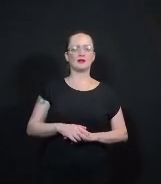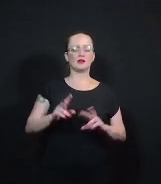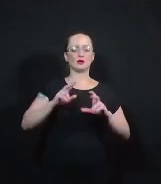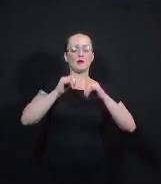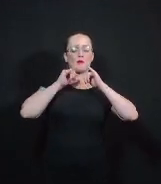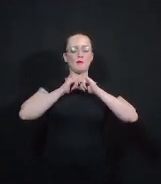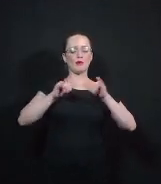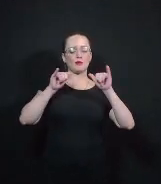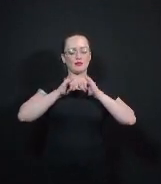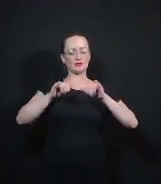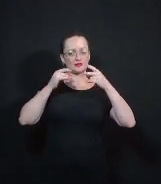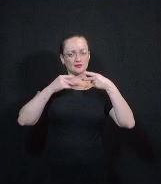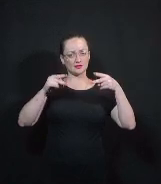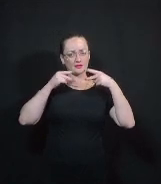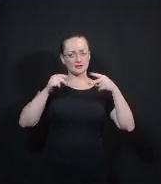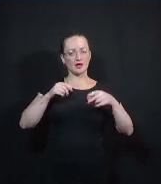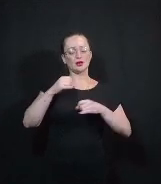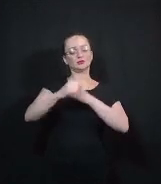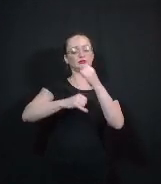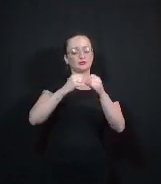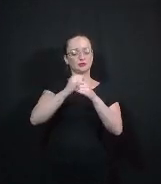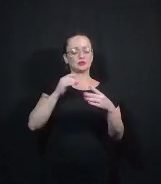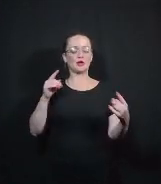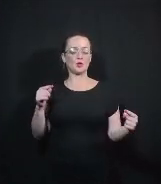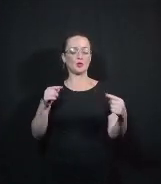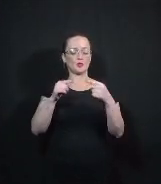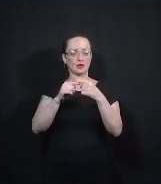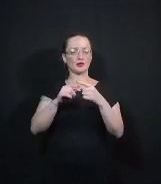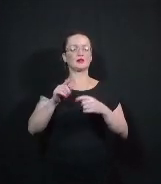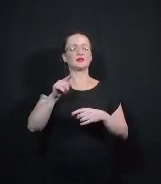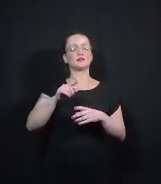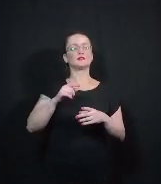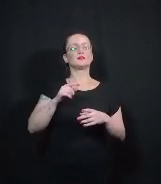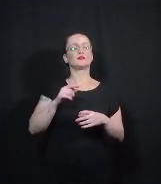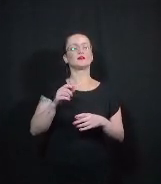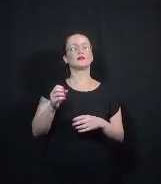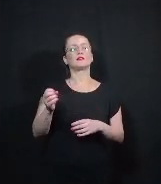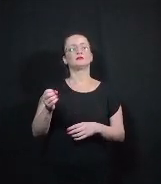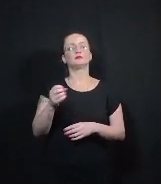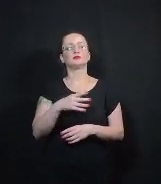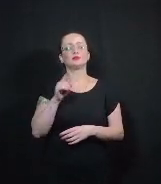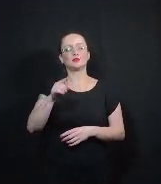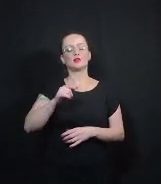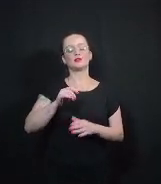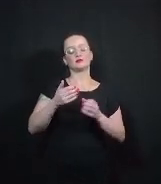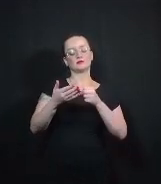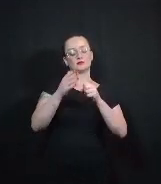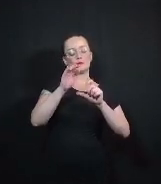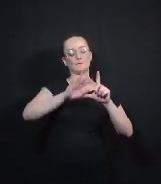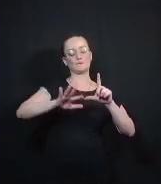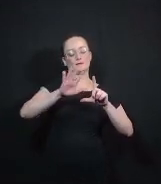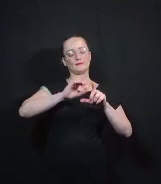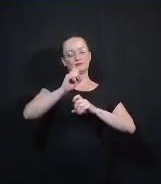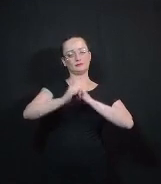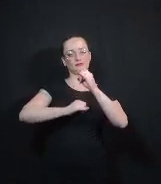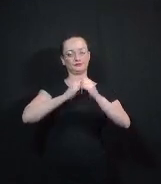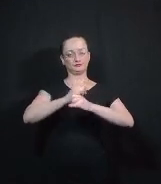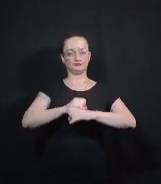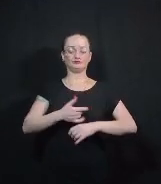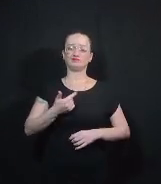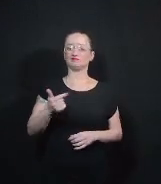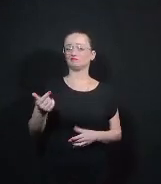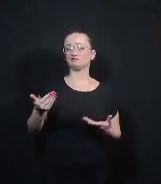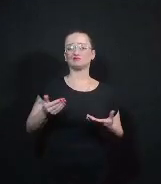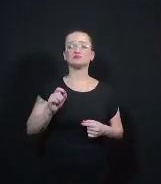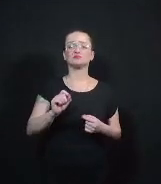publicidade online que está ligada a essa automatização, a essa otimização, perdão, dessas plataformas digitais, né? E aí a gente não tem